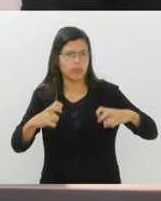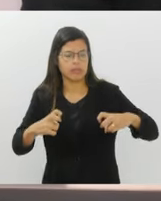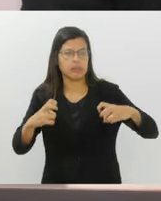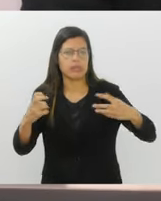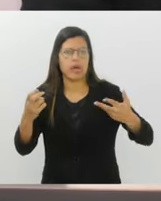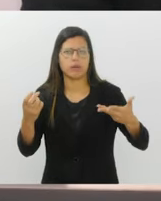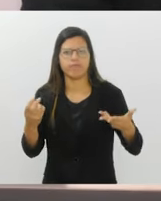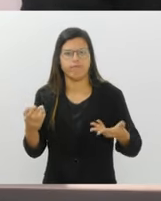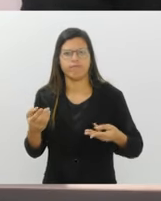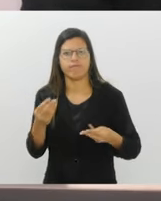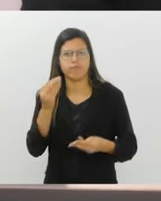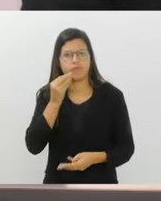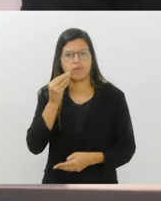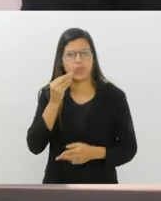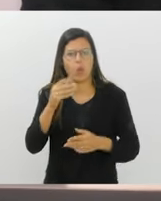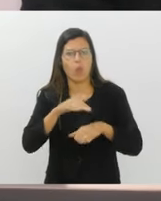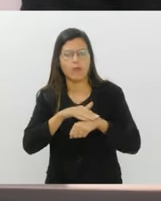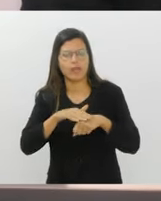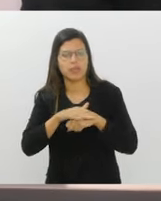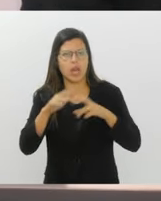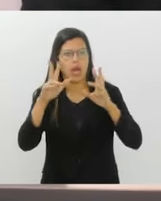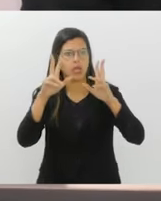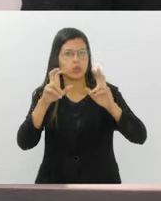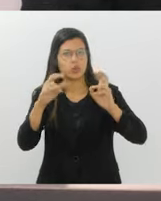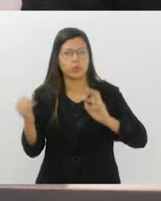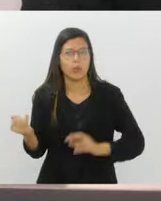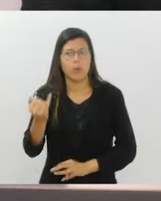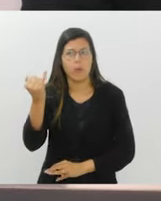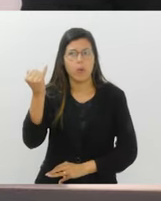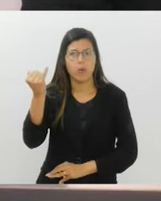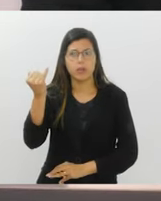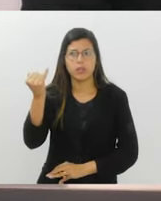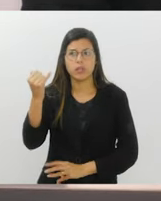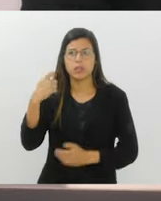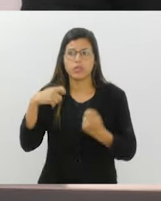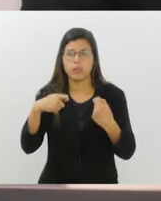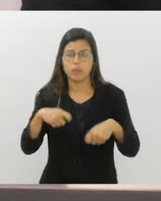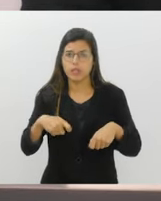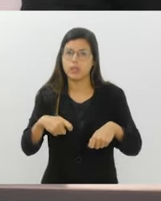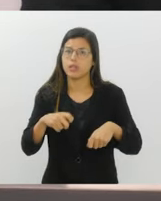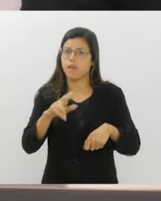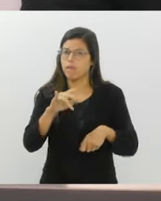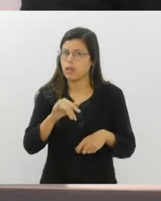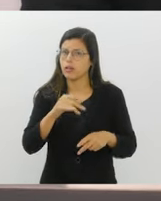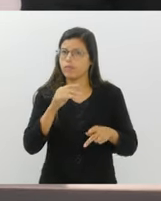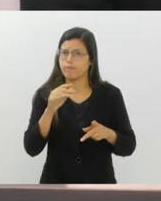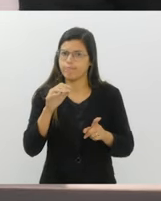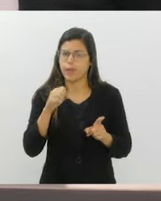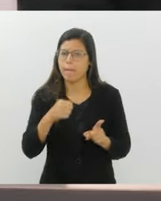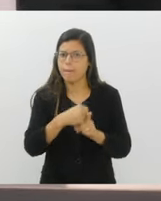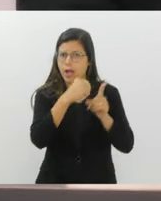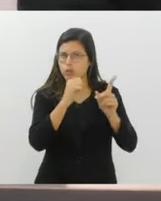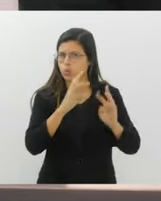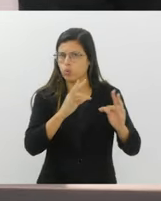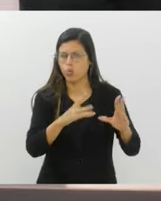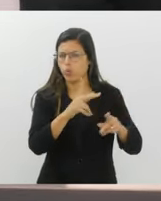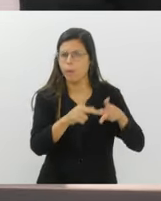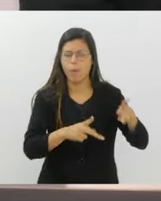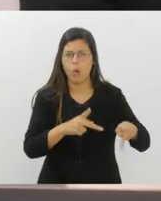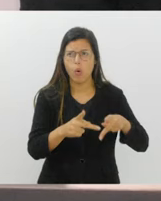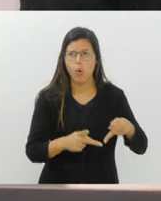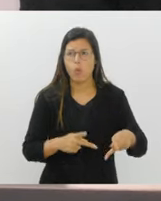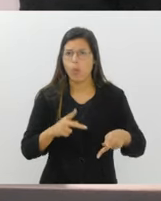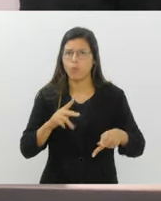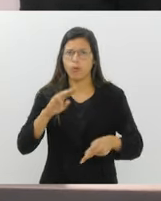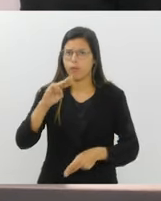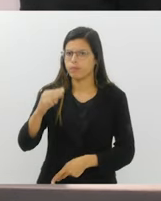tratar de um assunto que é muito importante, que vai mexer com toda a nossa população, tendo em vista que são milhares e milhares de pessoas